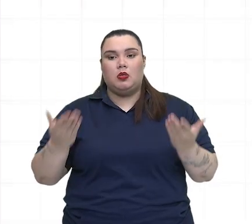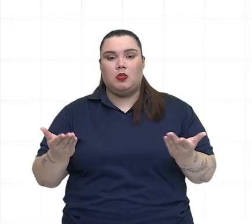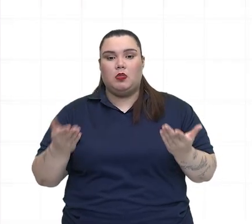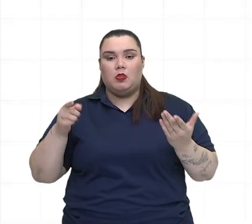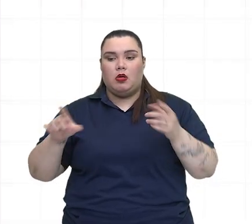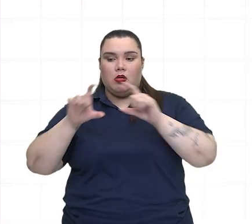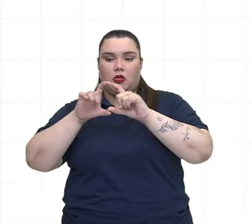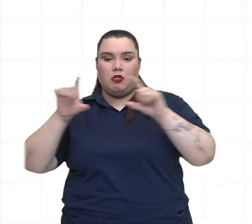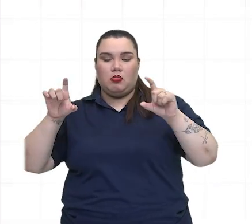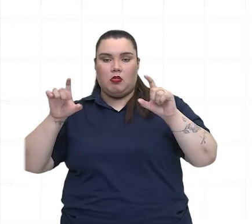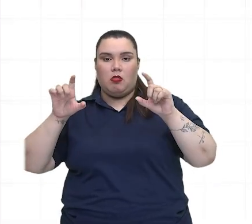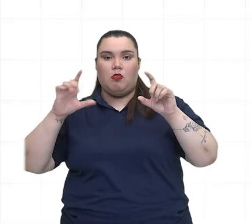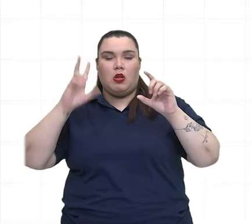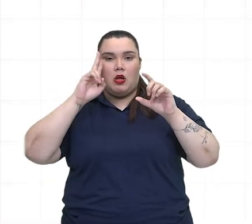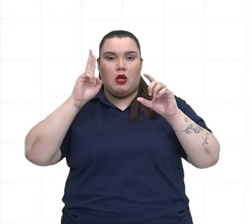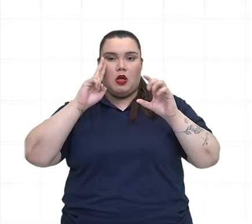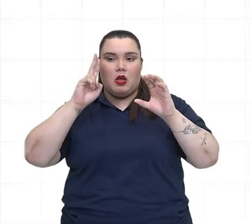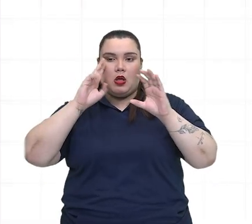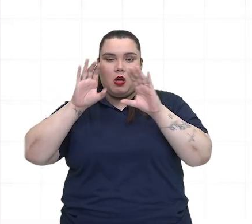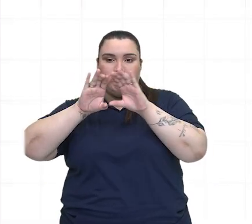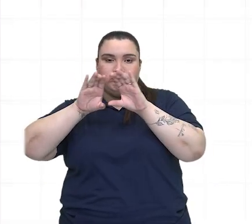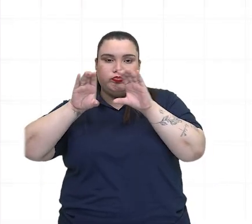o retângulo com as bordas